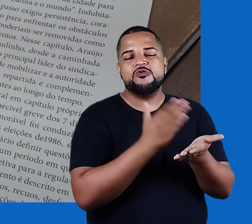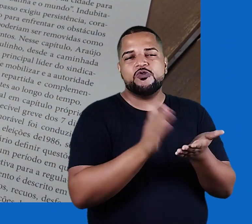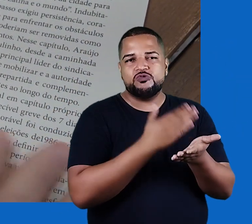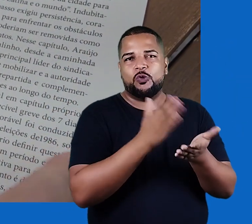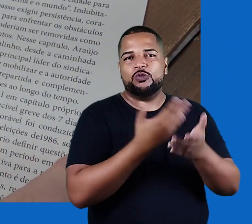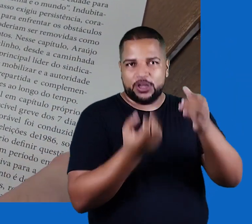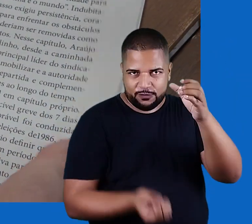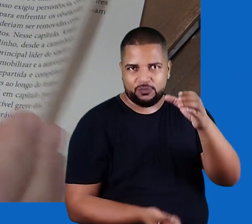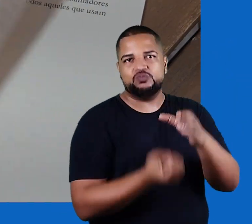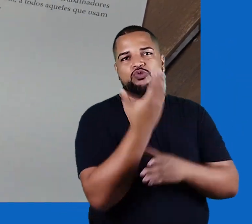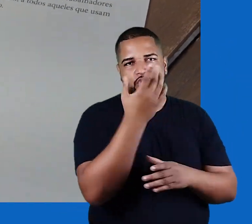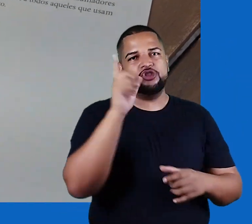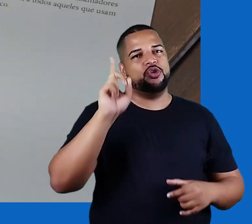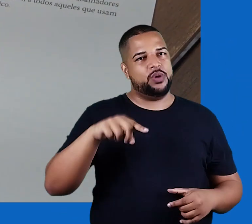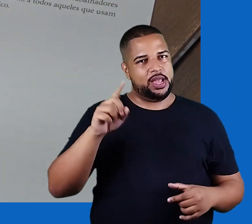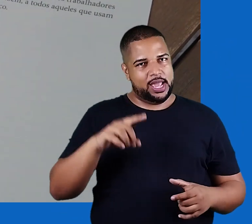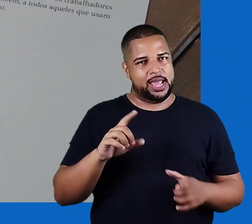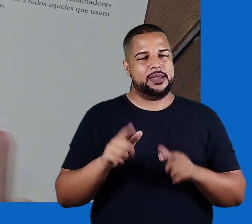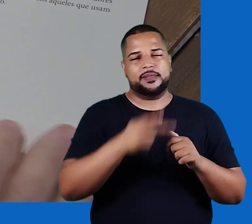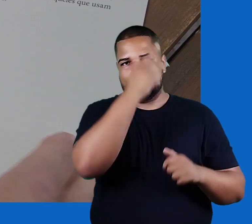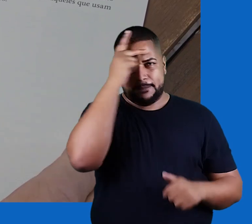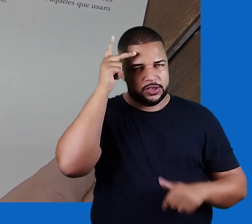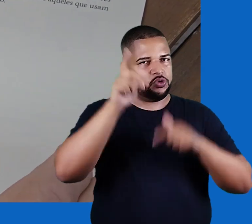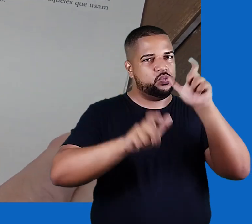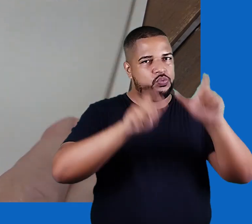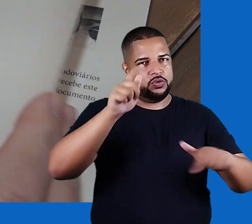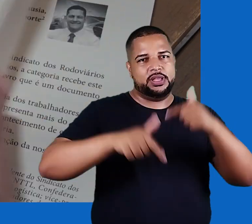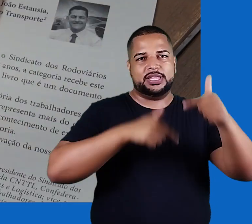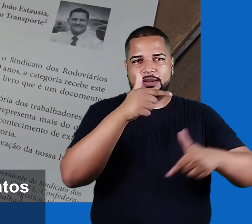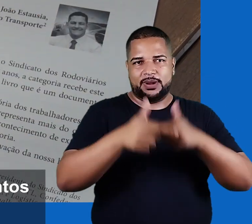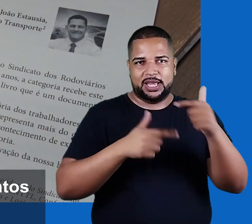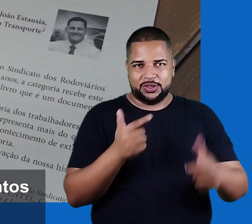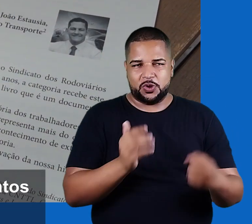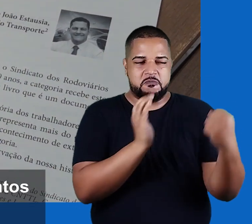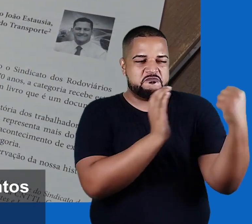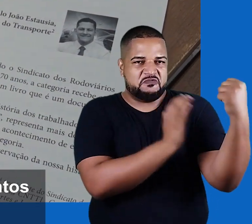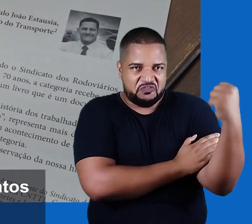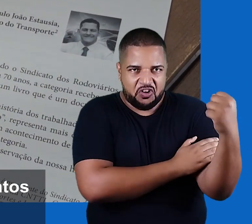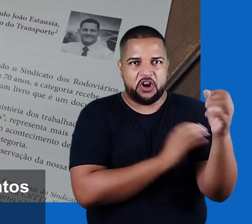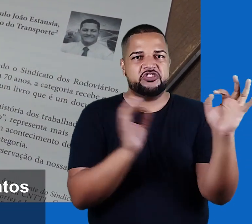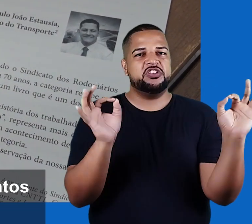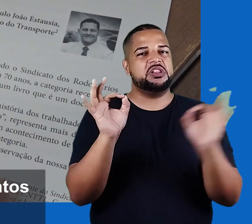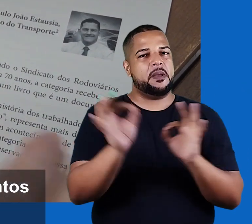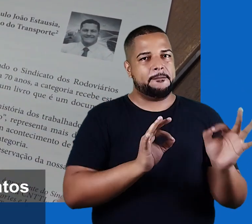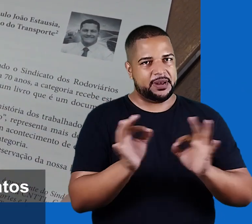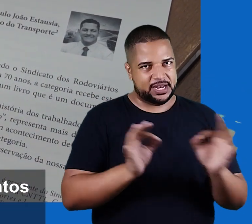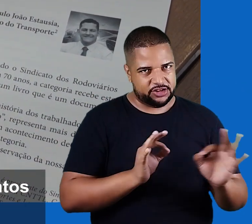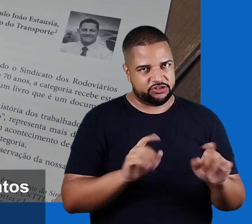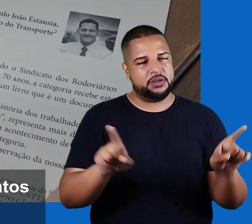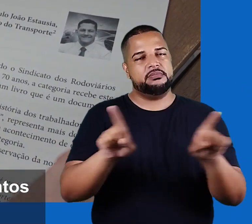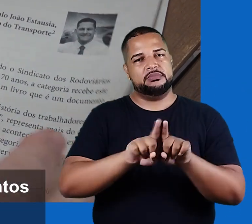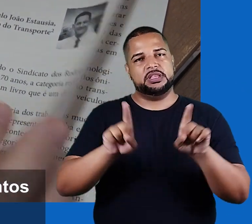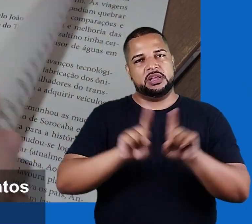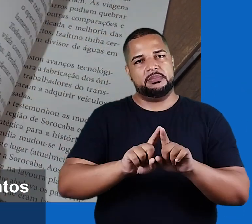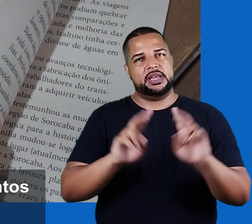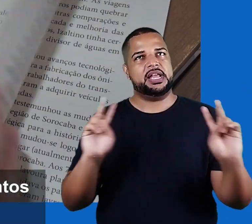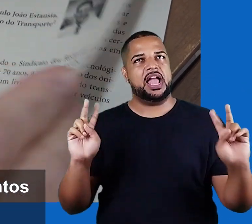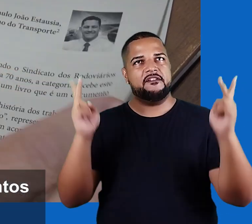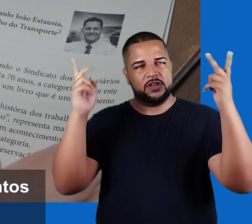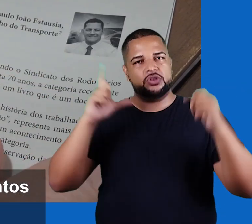transportes do Sorocaba e região, fortes e preparados. Sua trajetória na vanguarda dos movimentos